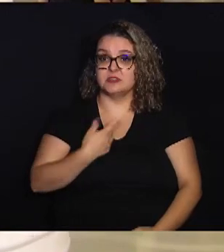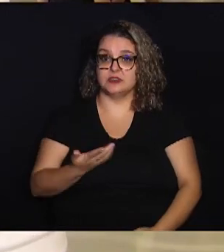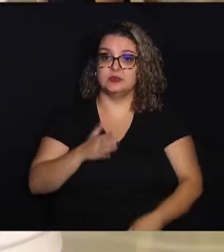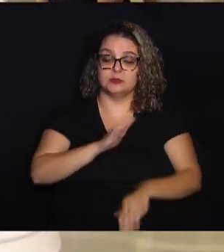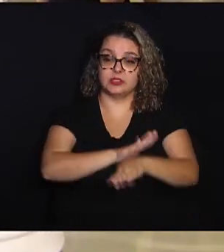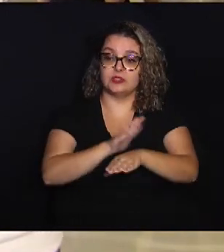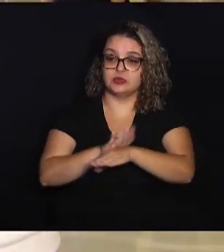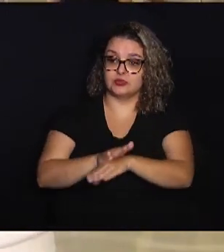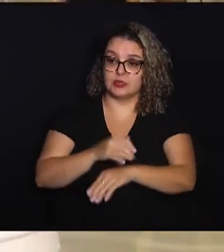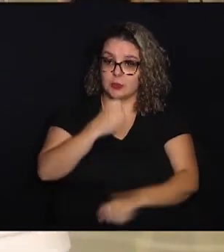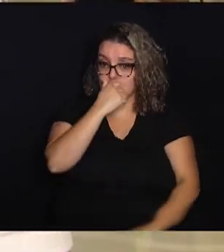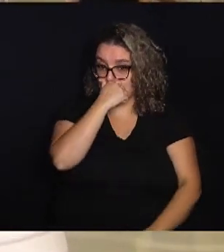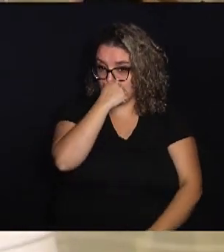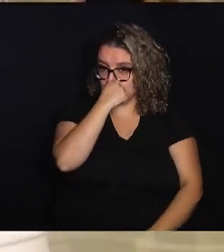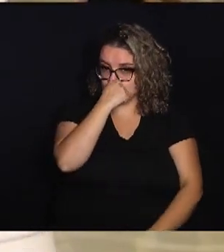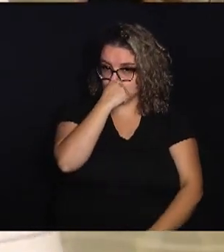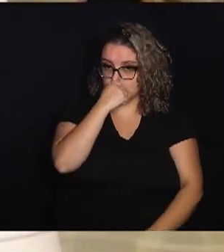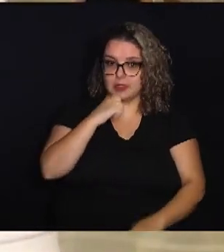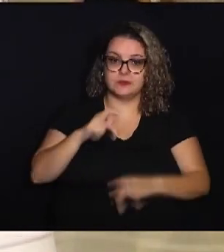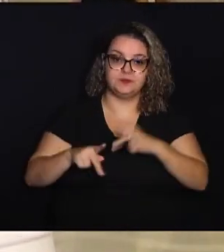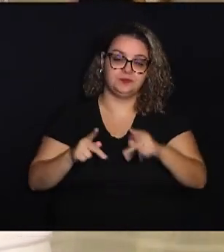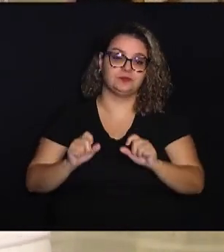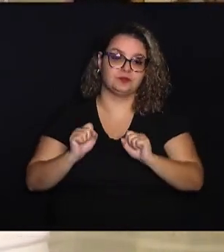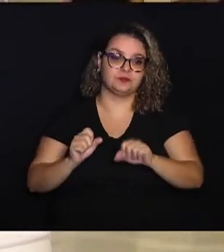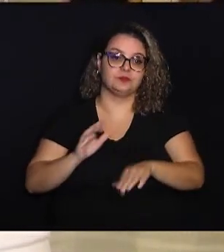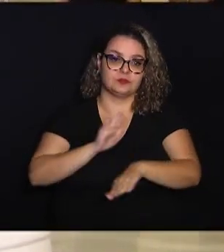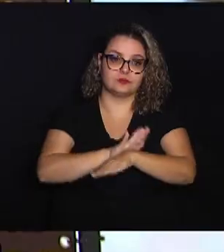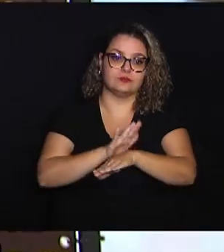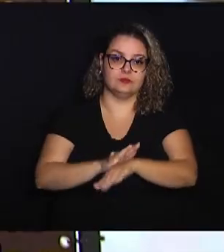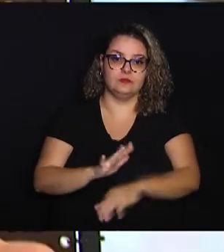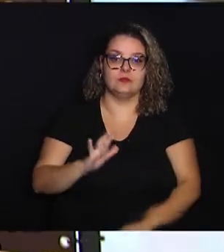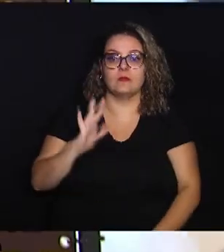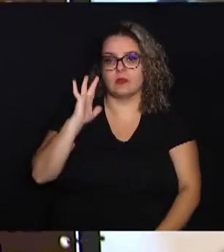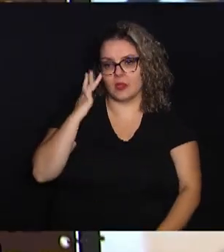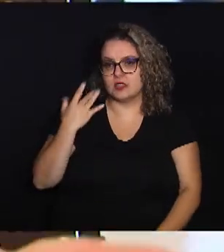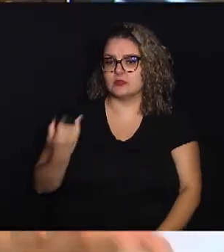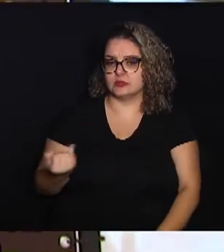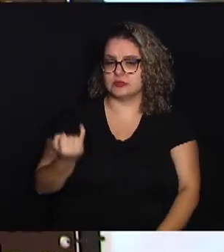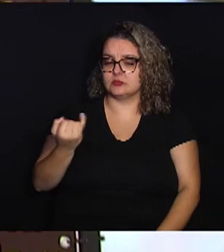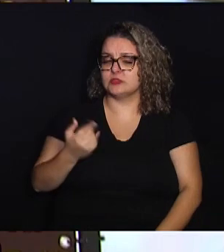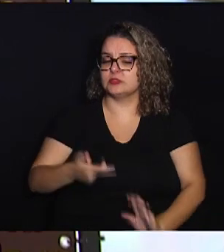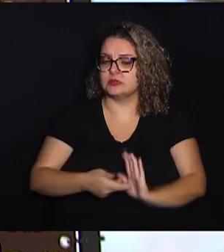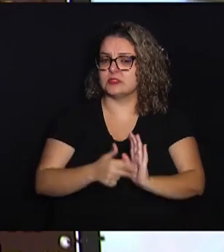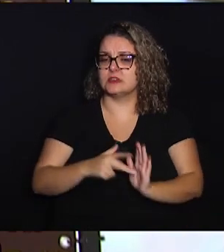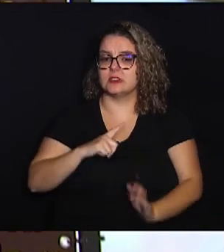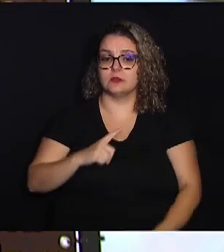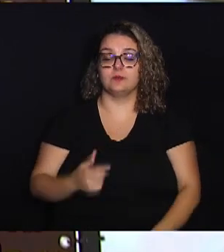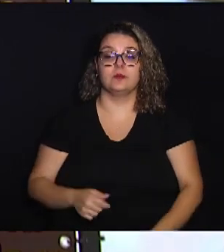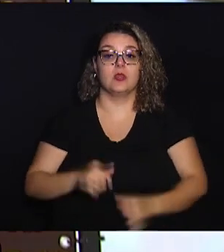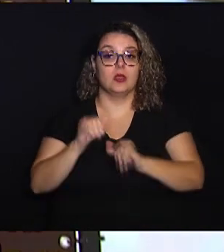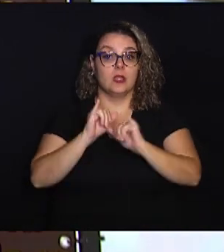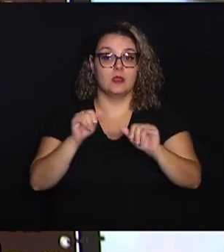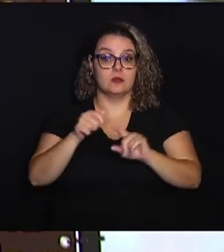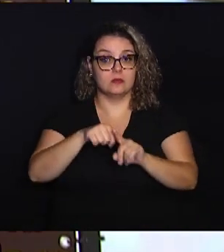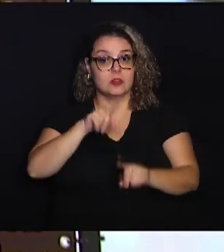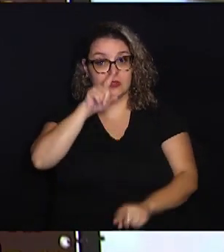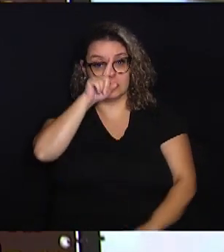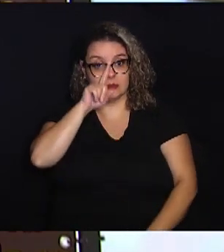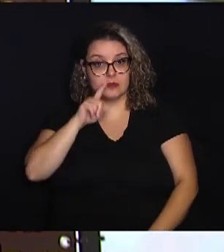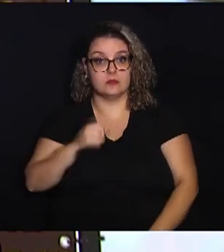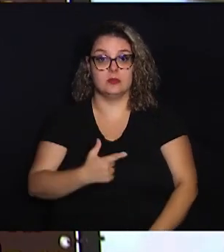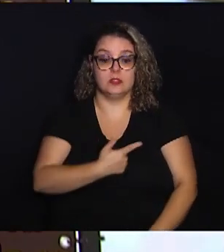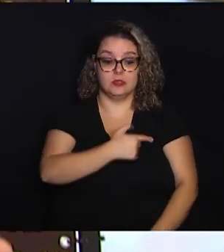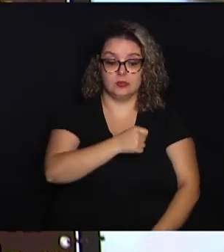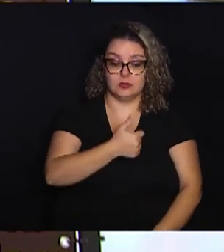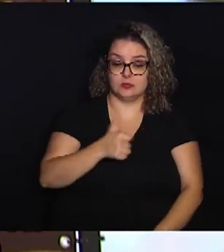a população, né, da forma que a gente puder, a gente acha que faz muito sentido. A campanha do Maio Amarelo foi criada em 2011 pela